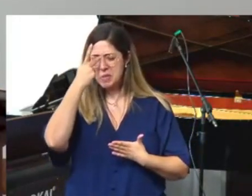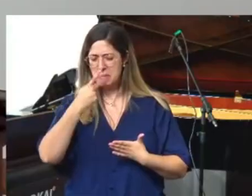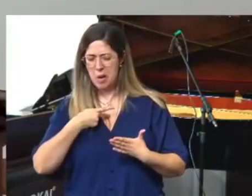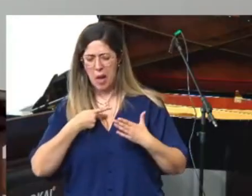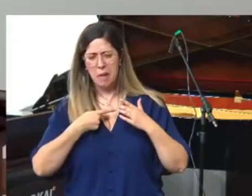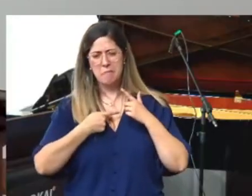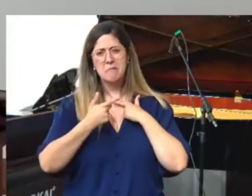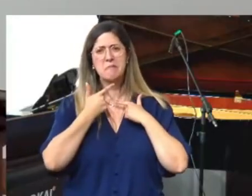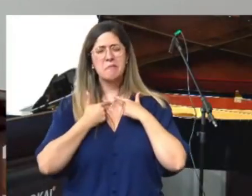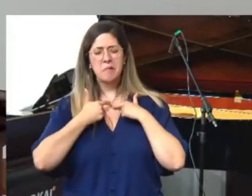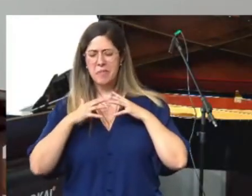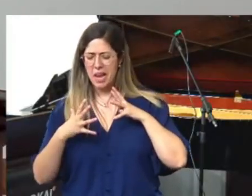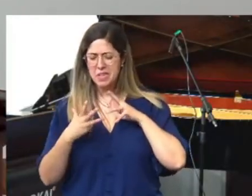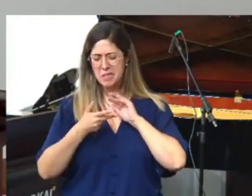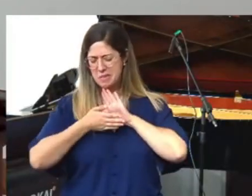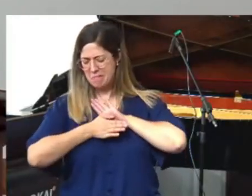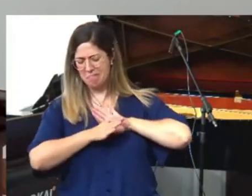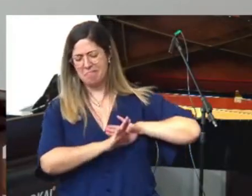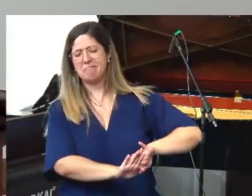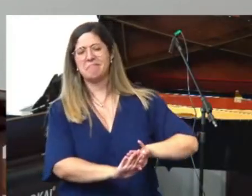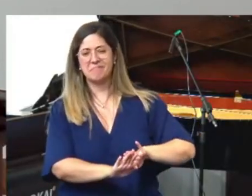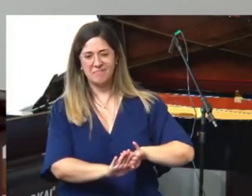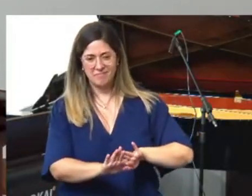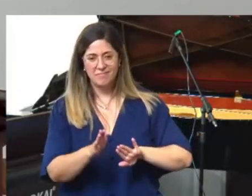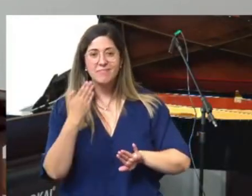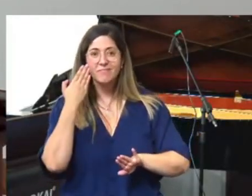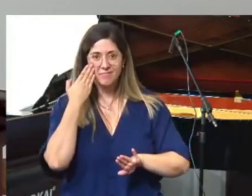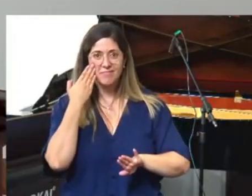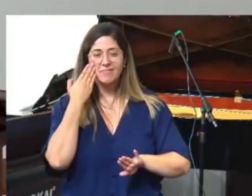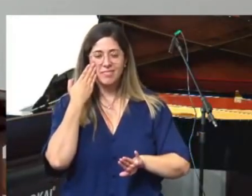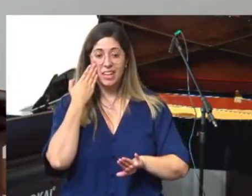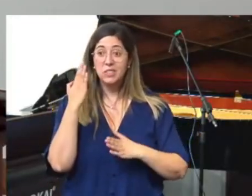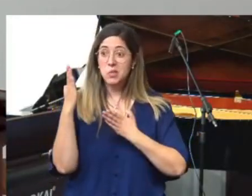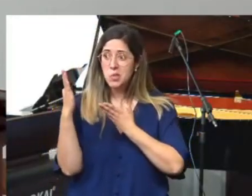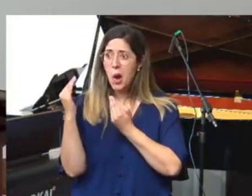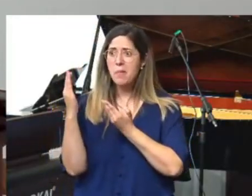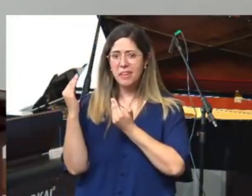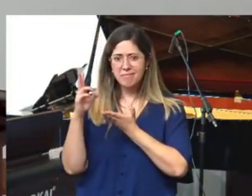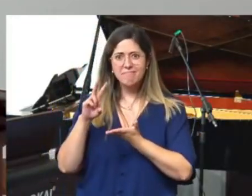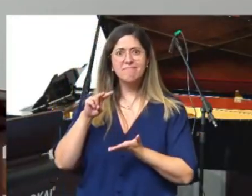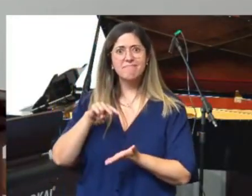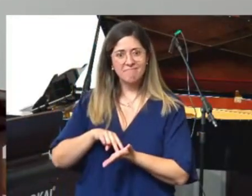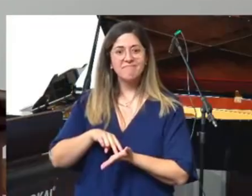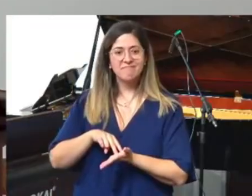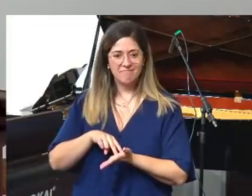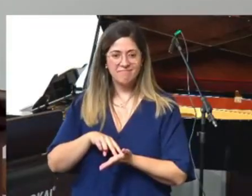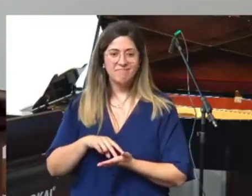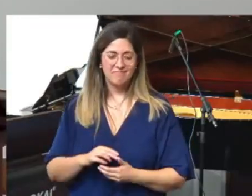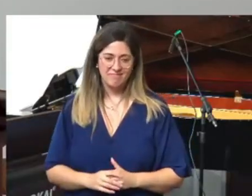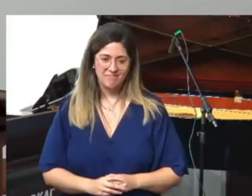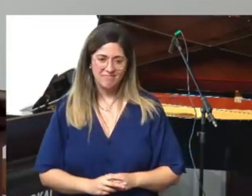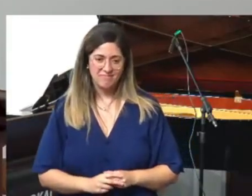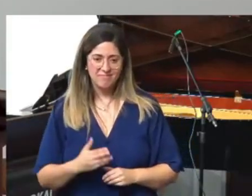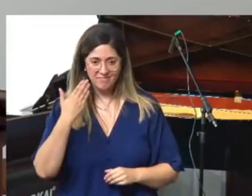as paixões mundanas do velho homem. Jovens,